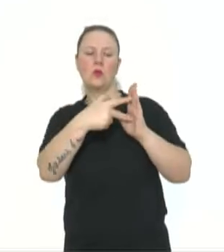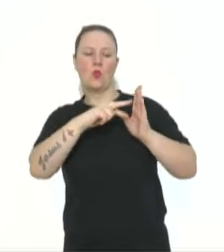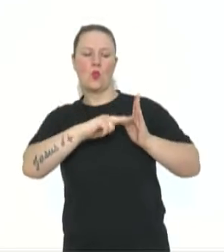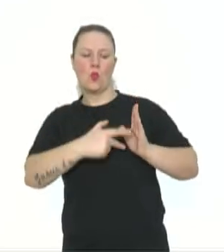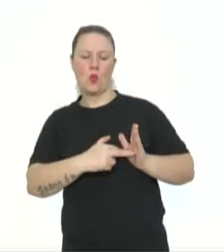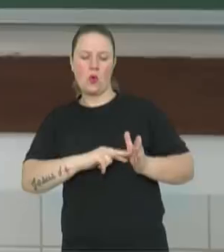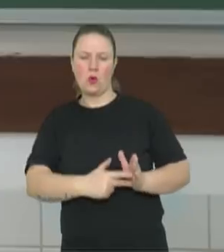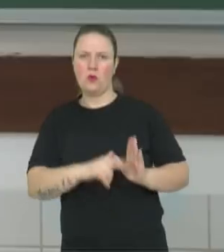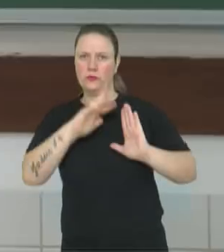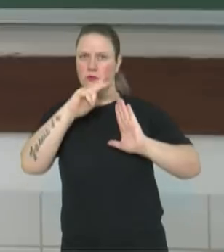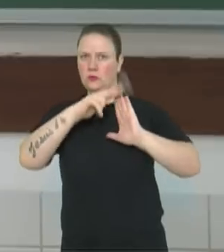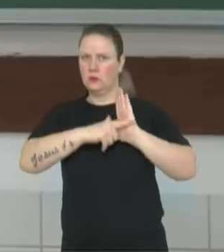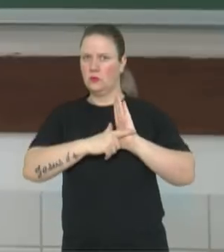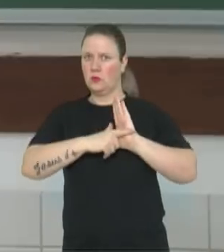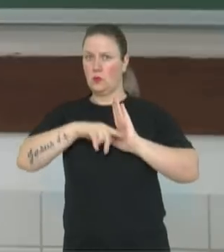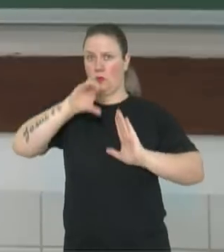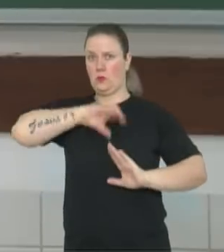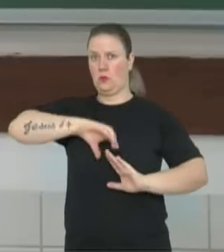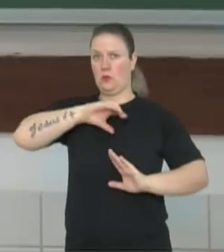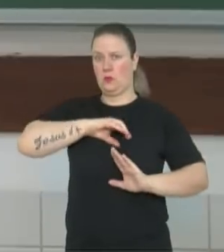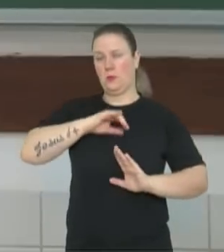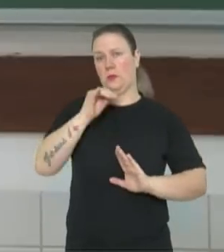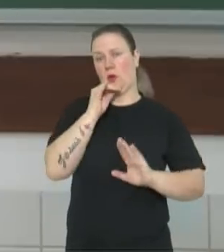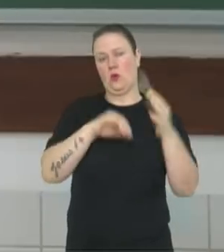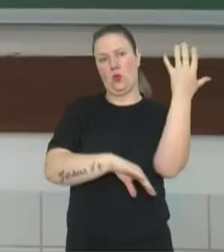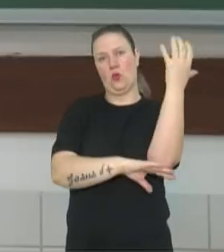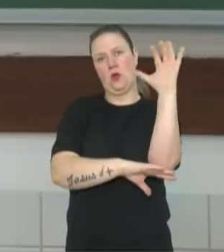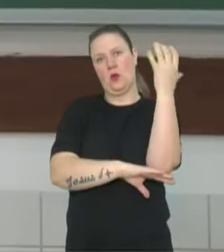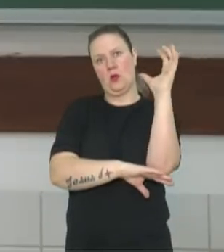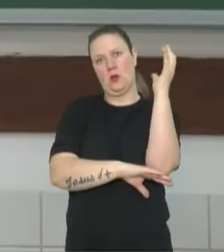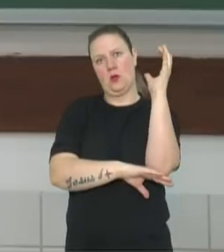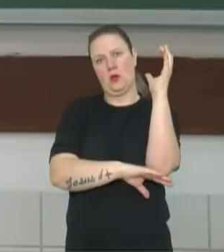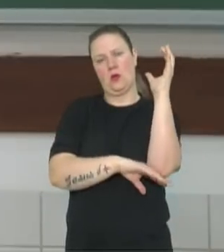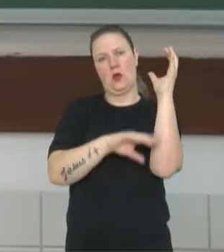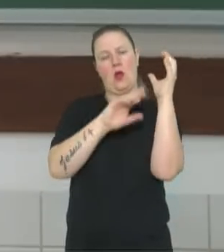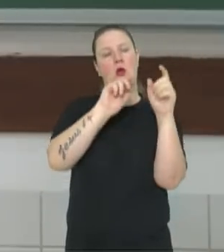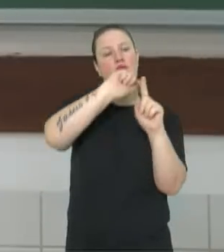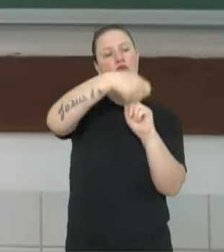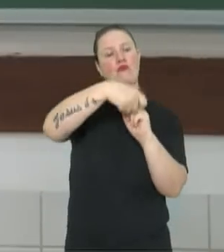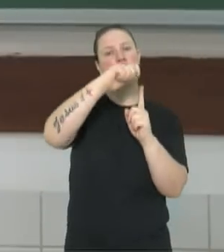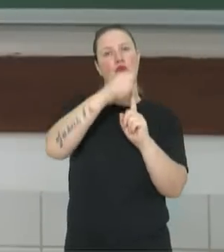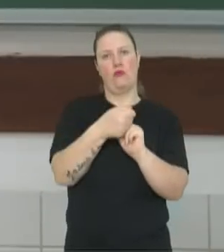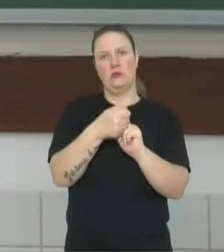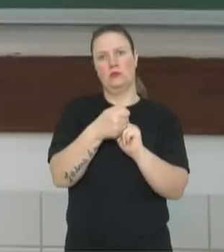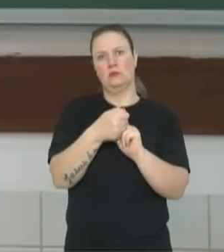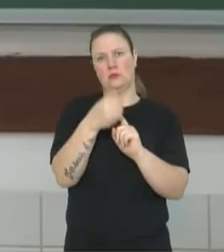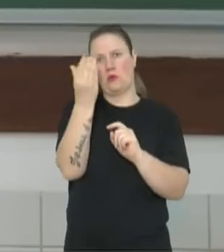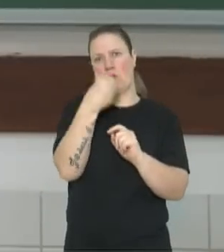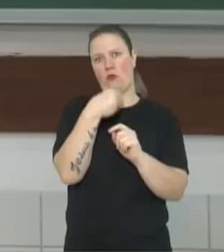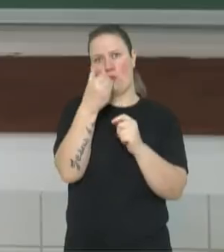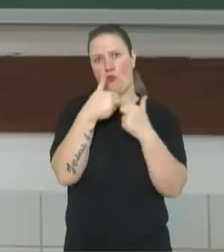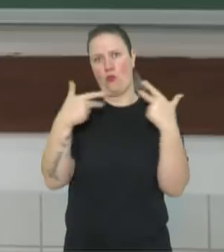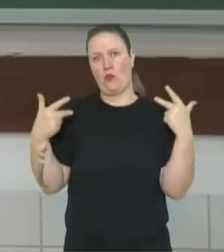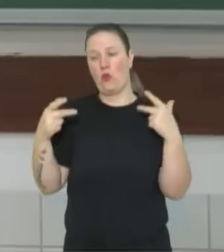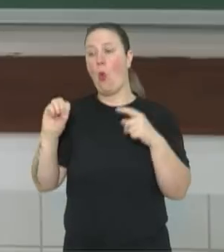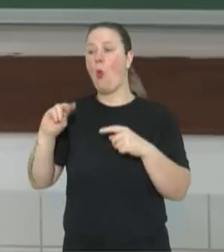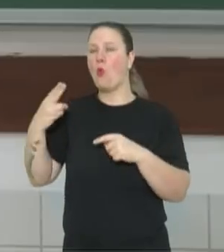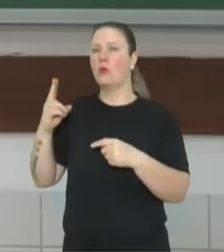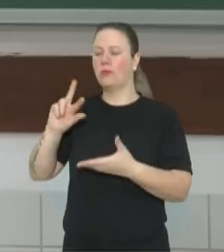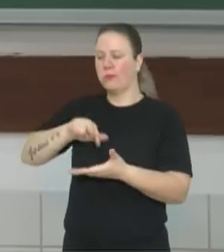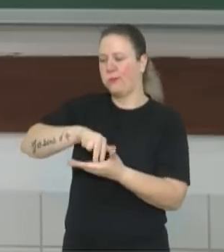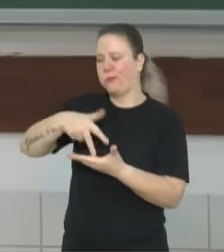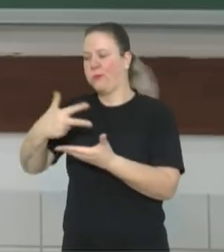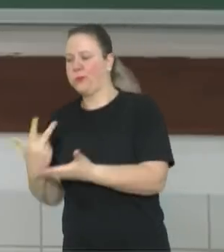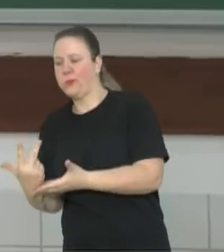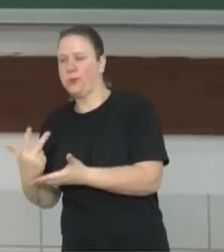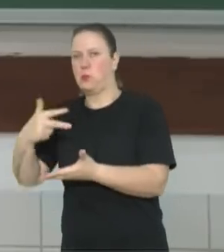significados. Como no caso em português, a bananeira. Você pode estar se referindo à planta, como você pode estar se referindo ao ato de você